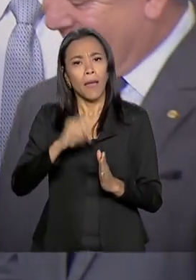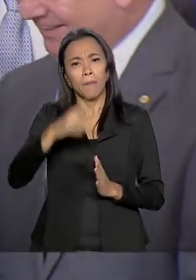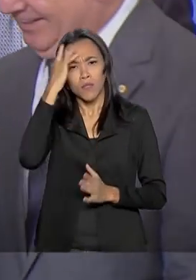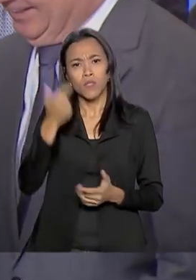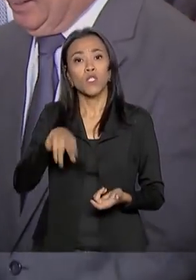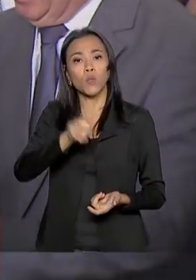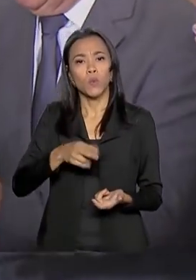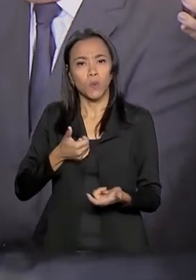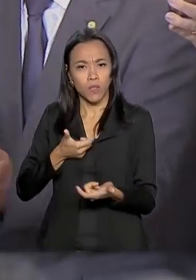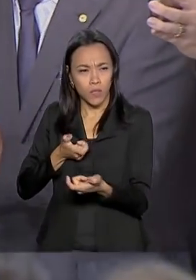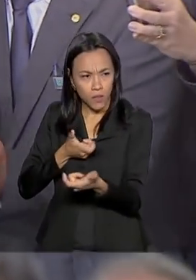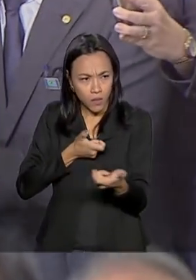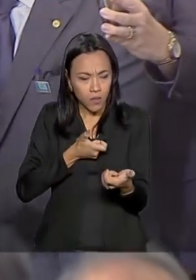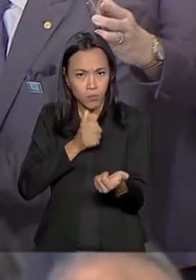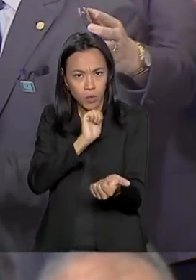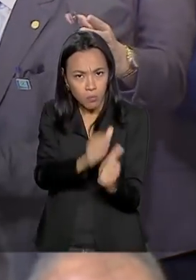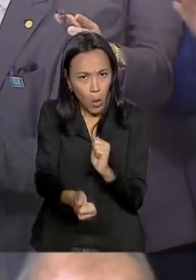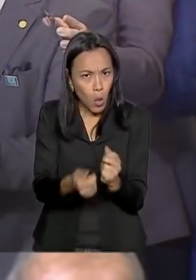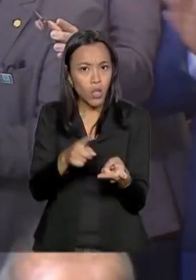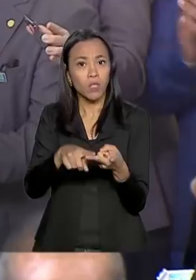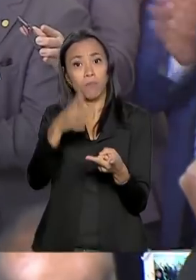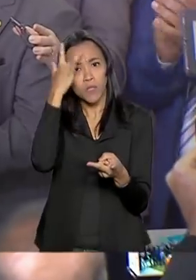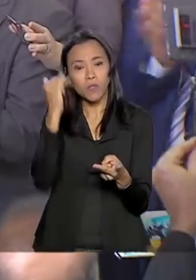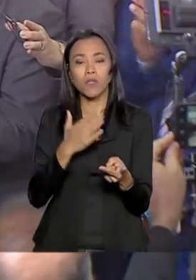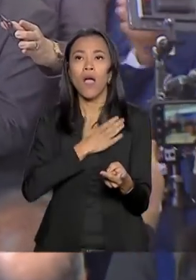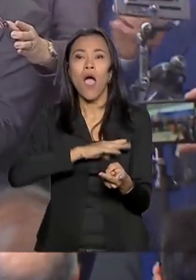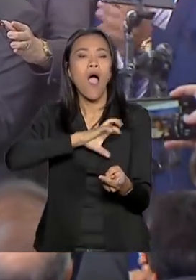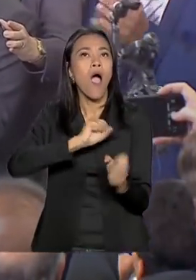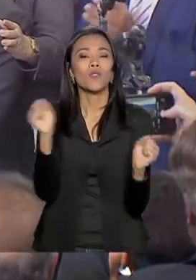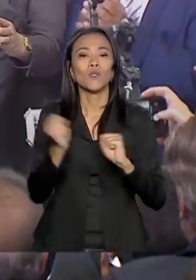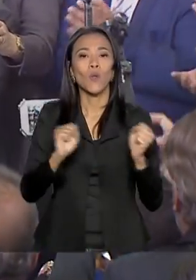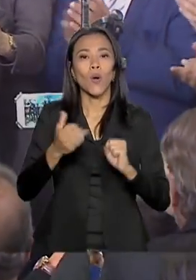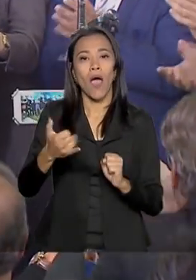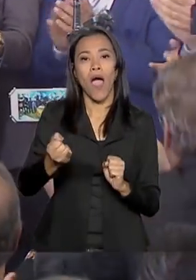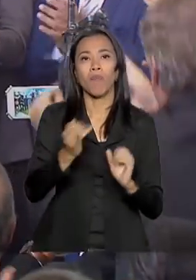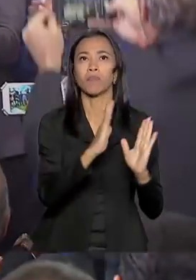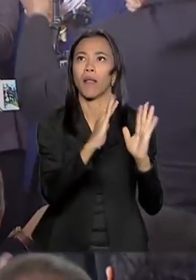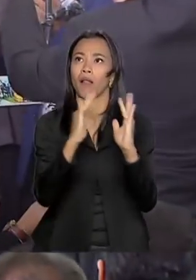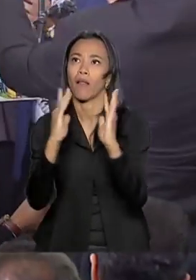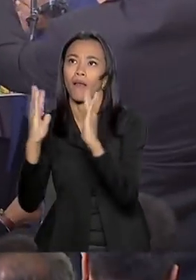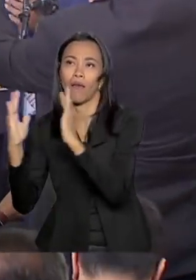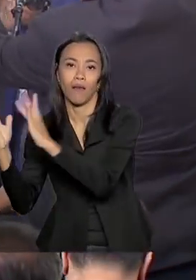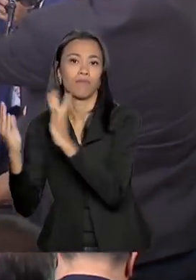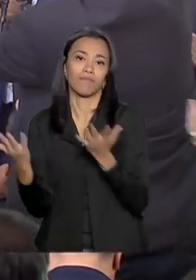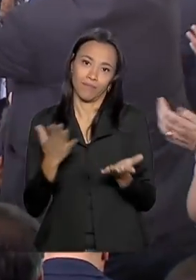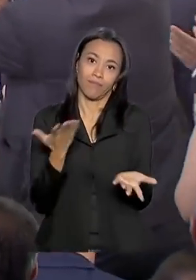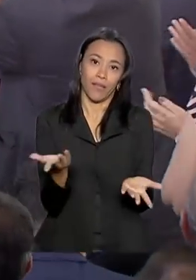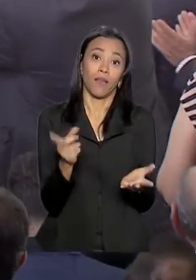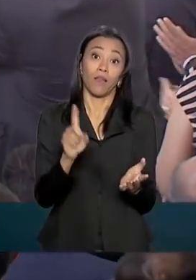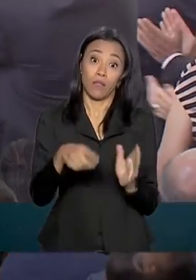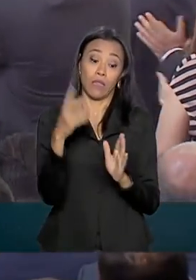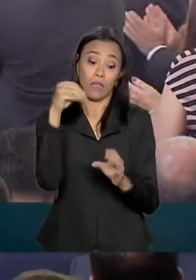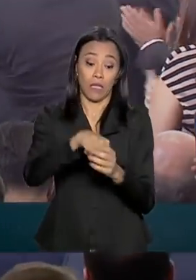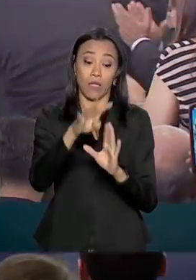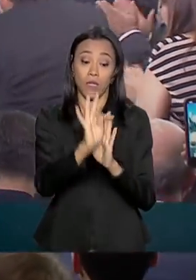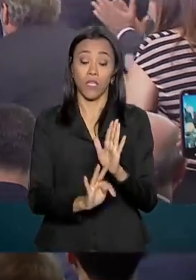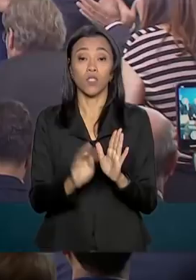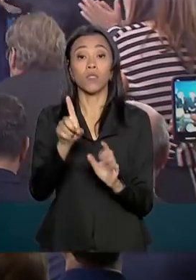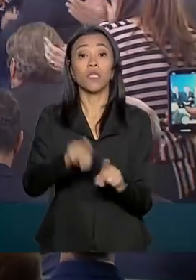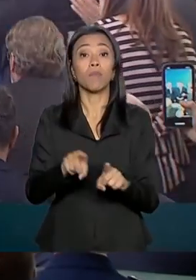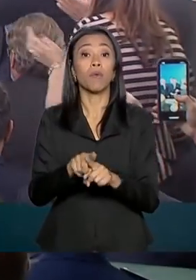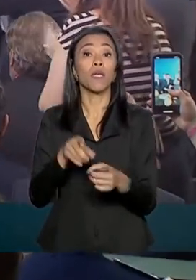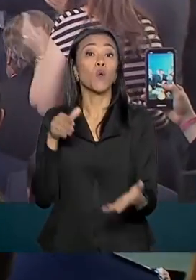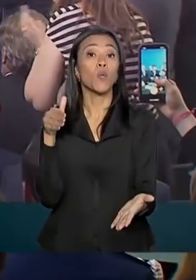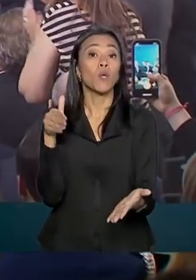atiradores esportivos e colecionadores de armas chamados de cacs o texto prevê por exemplo o fim do limite de